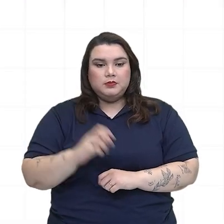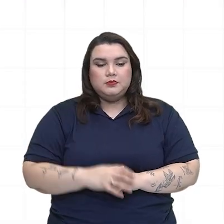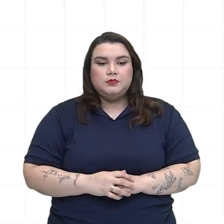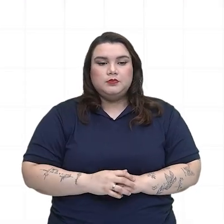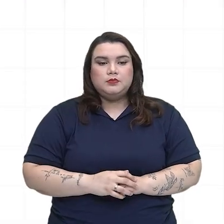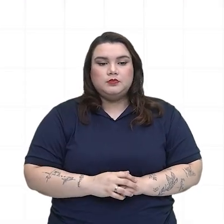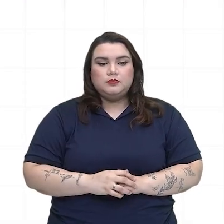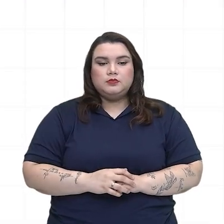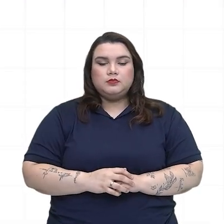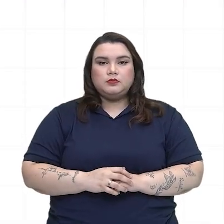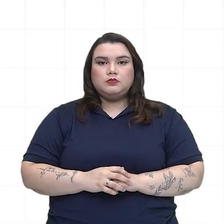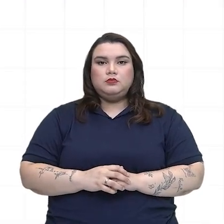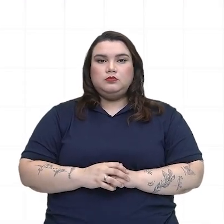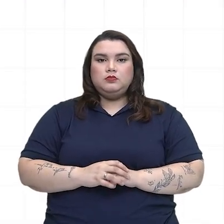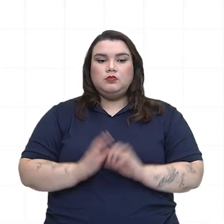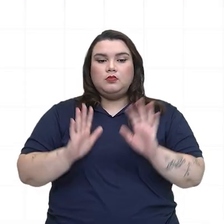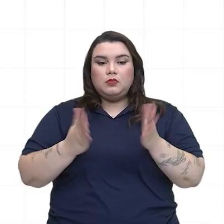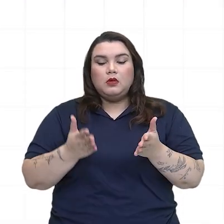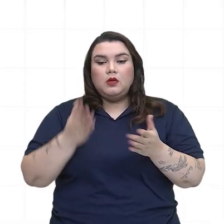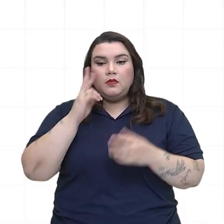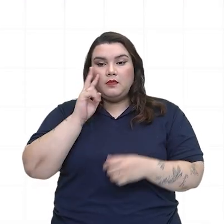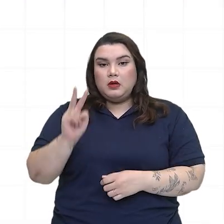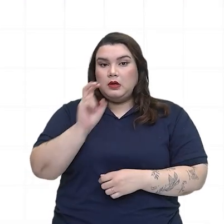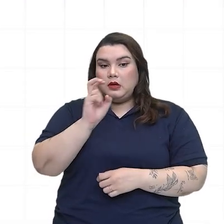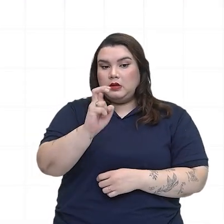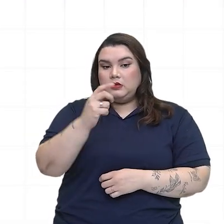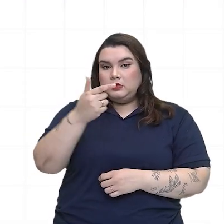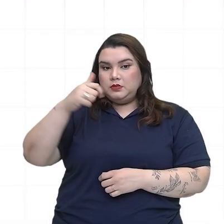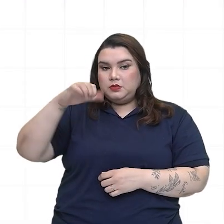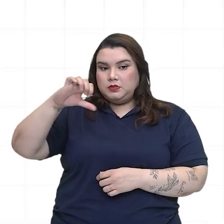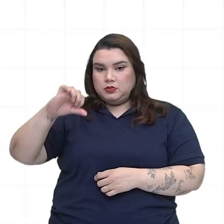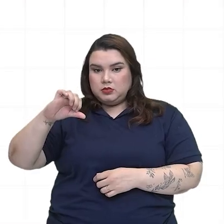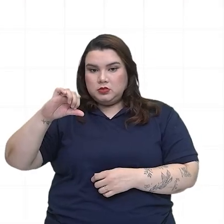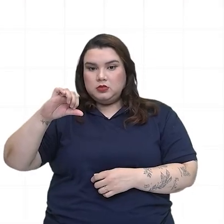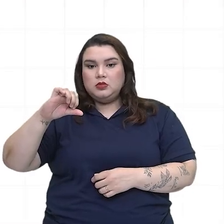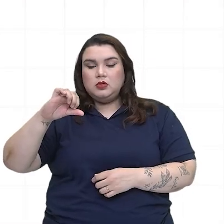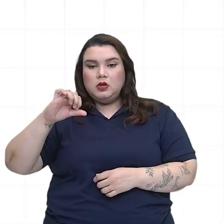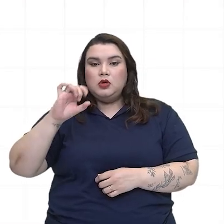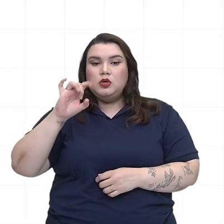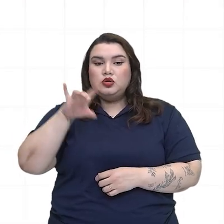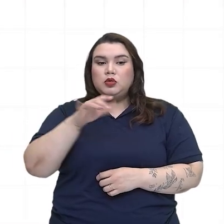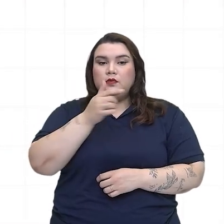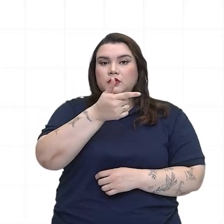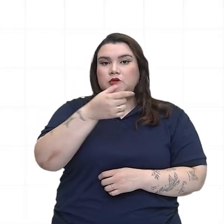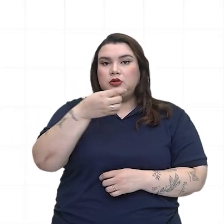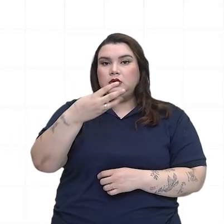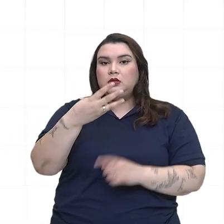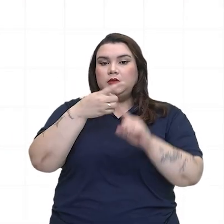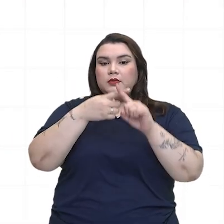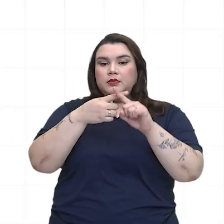5. Então, dá 529. Essa multiplicação aqui, ó, dá